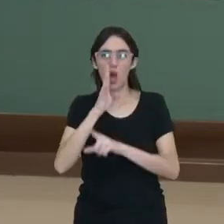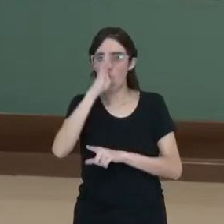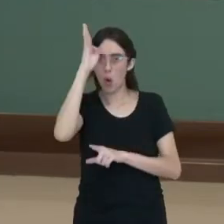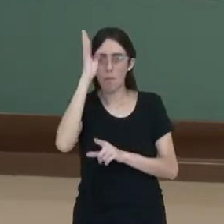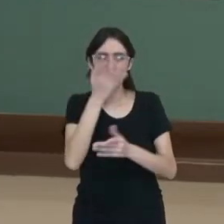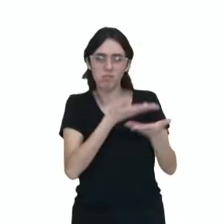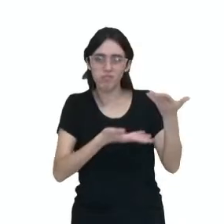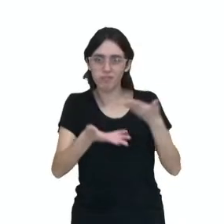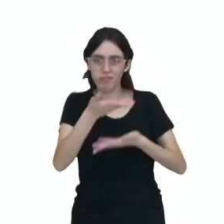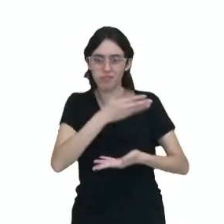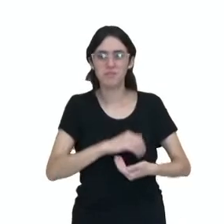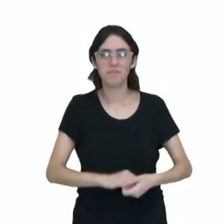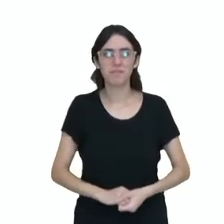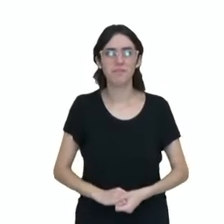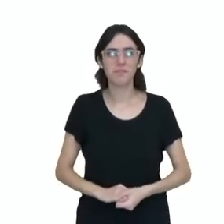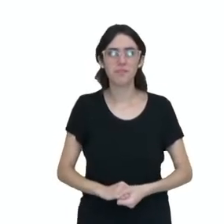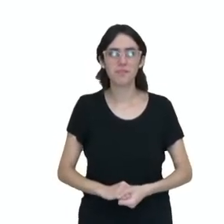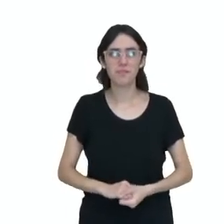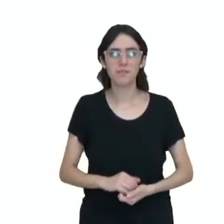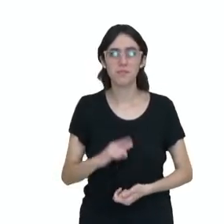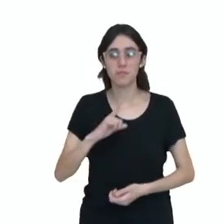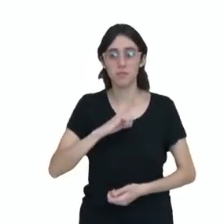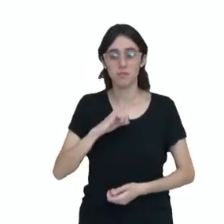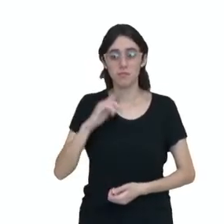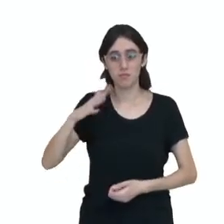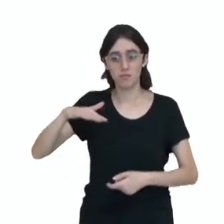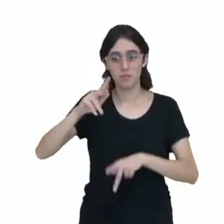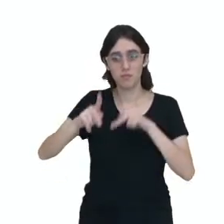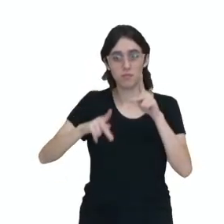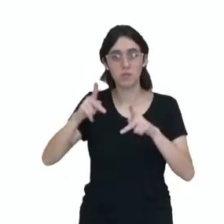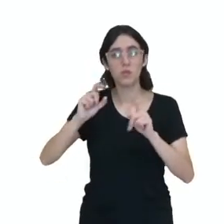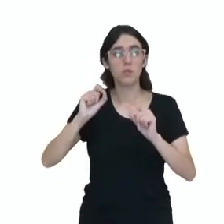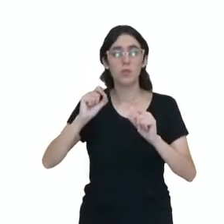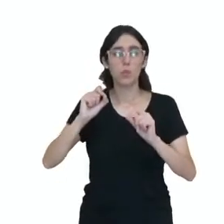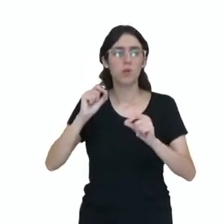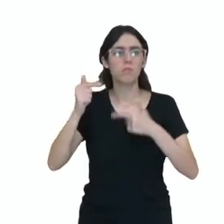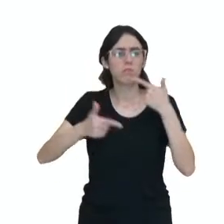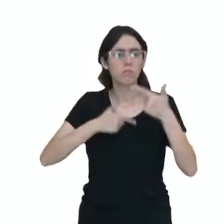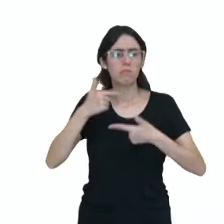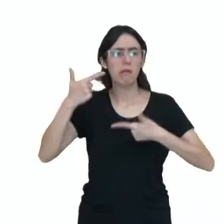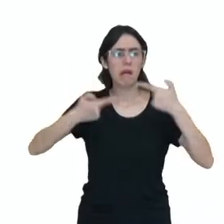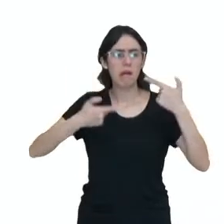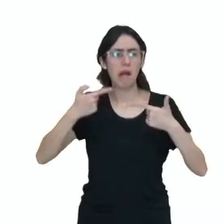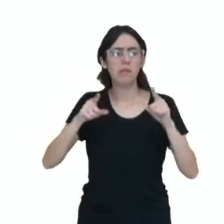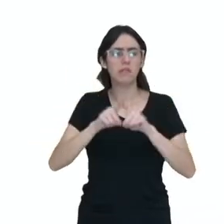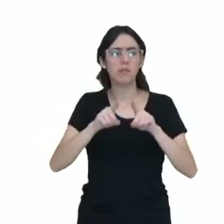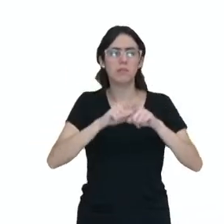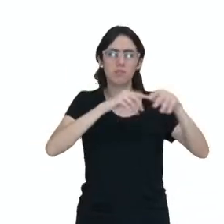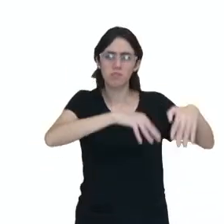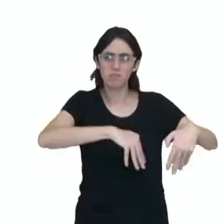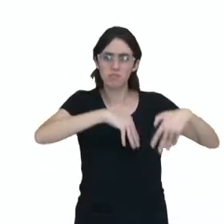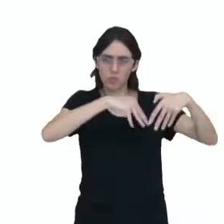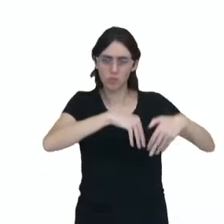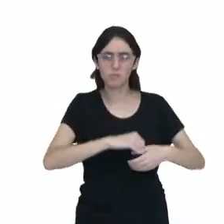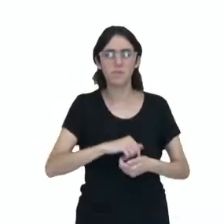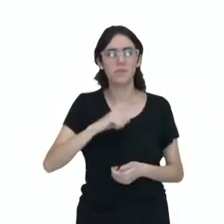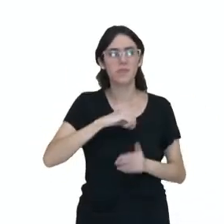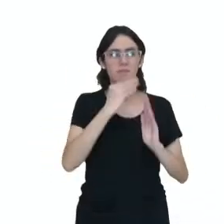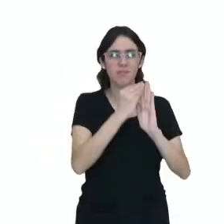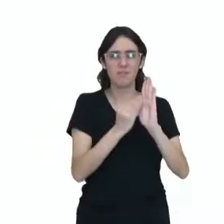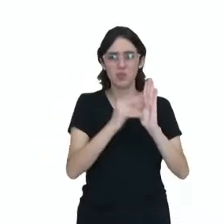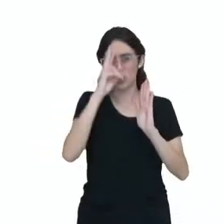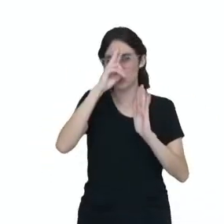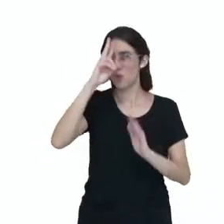germanos se dedicavam a maior parte do seu tempo à guerra e à agricultura. Aqui ao lado vocês têm mais uma fonte histórica. Tem vários